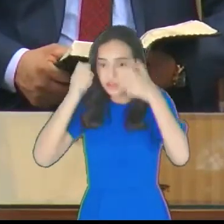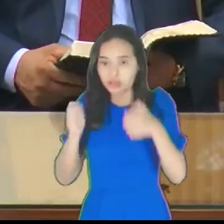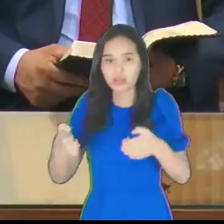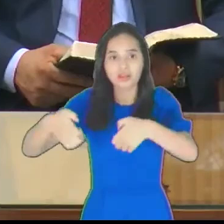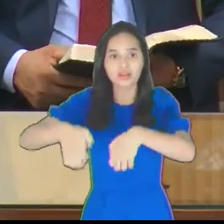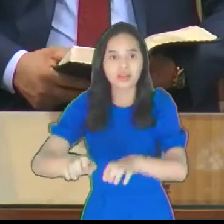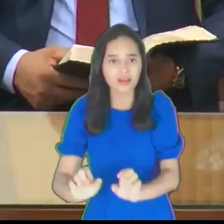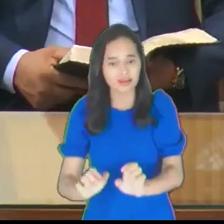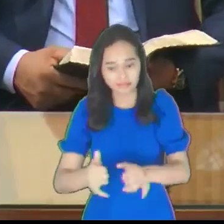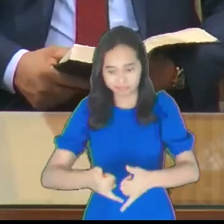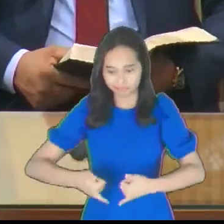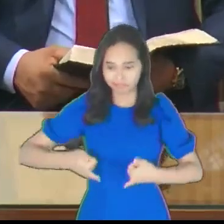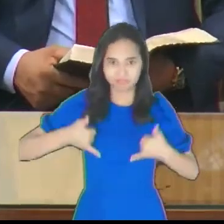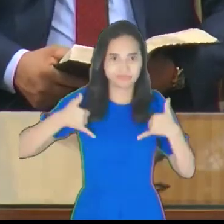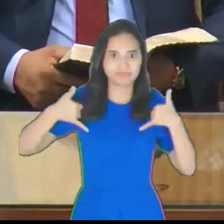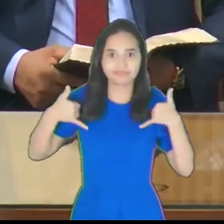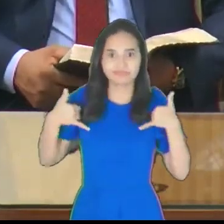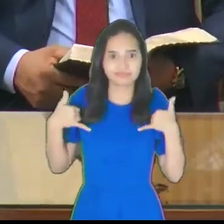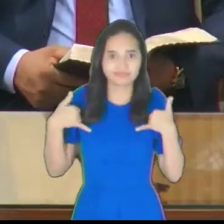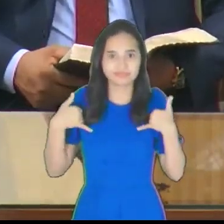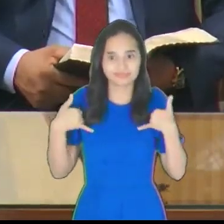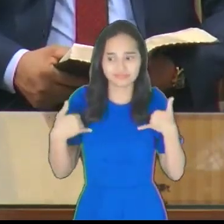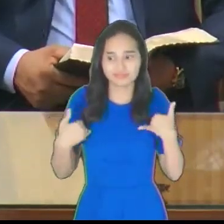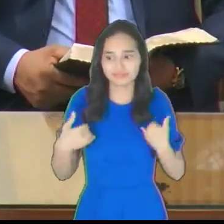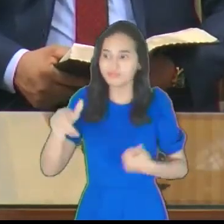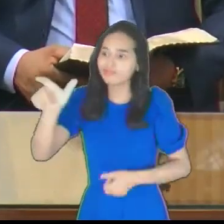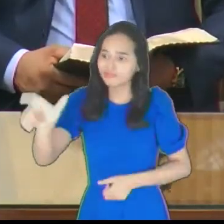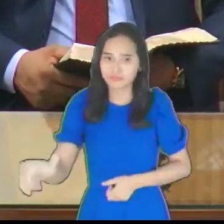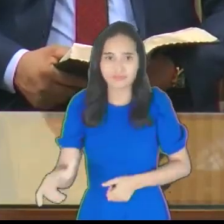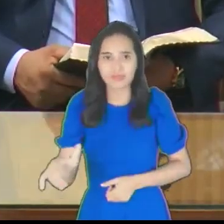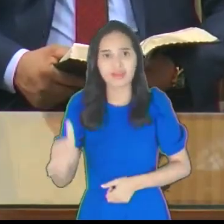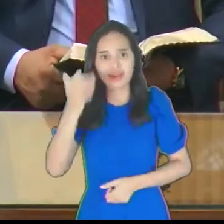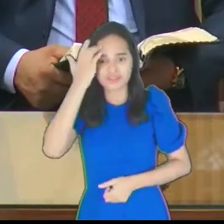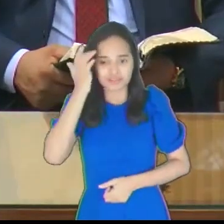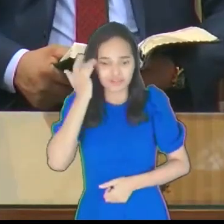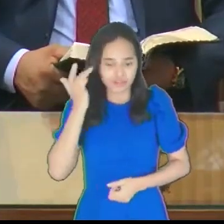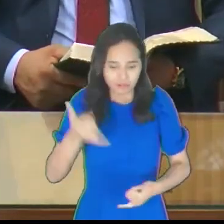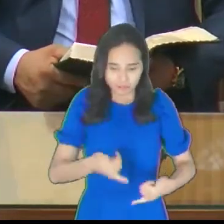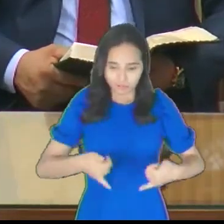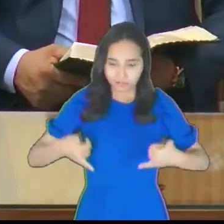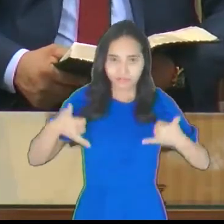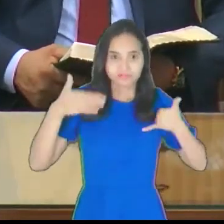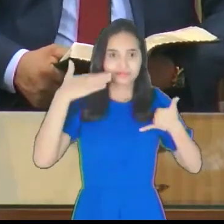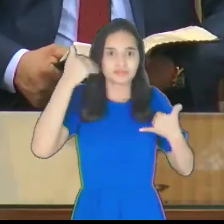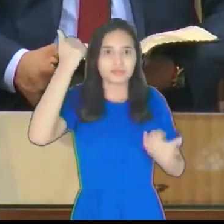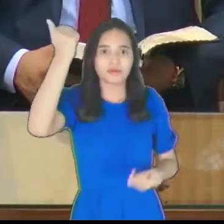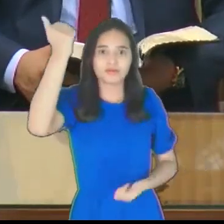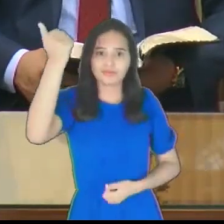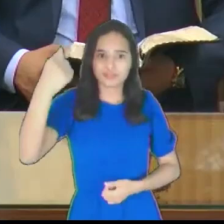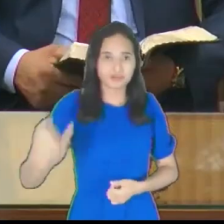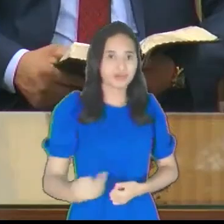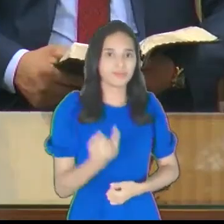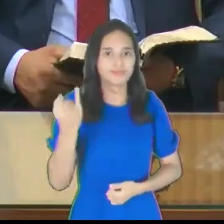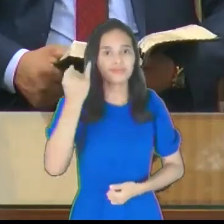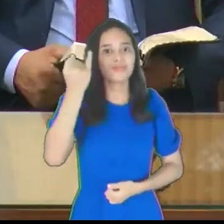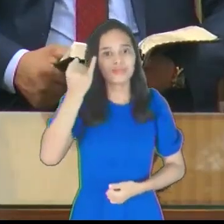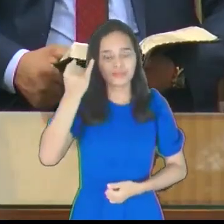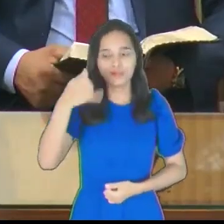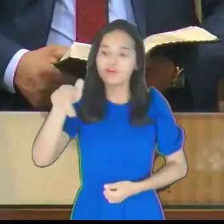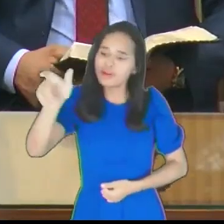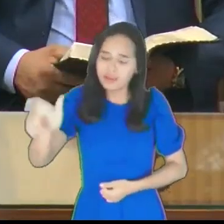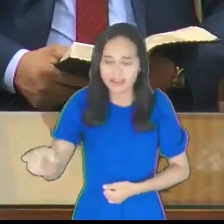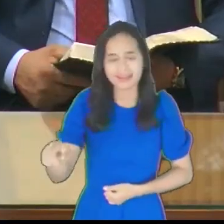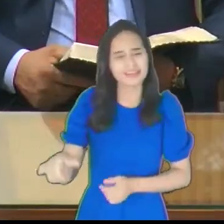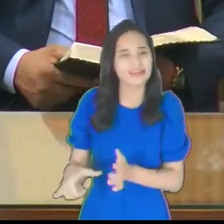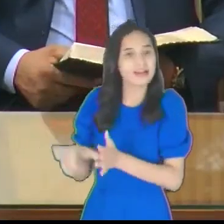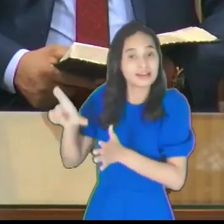agora era gente, né? Achou que agora era uma pessoa importante. importante. O rei Ezequias, que era humilde,